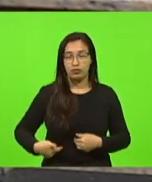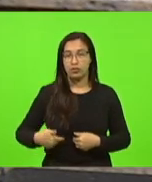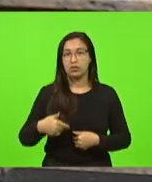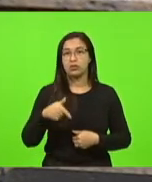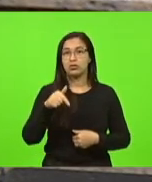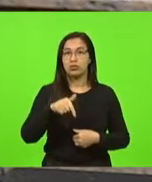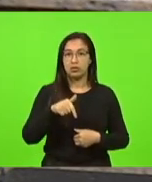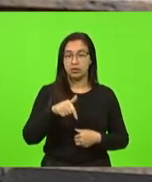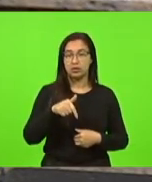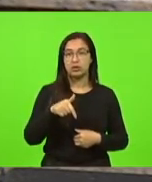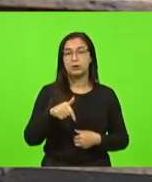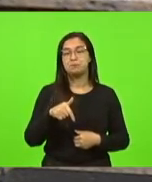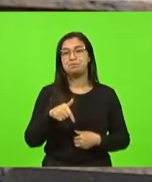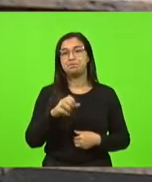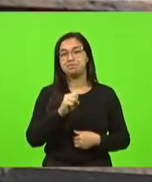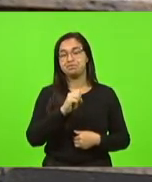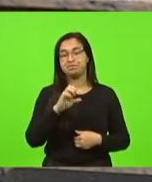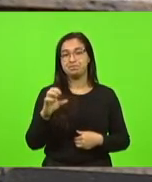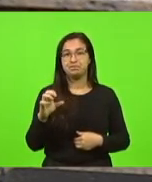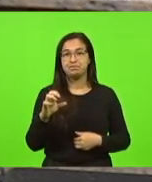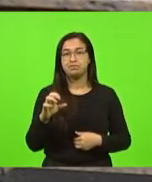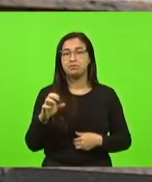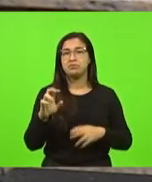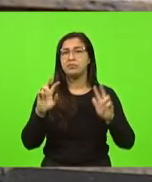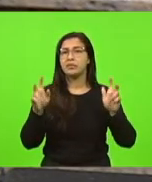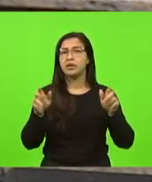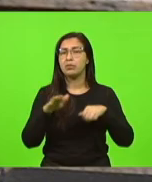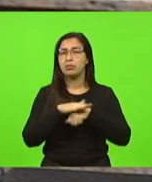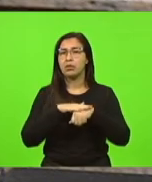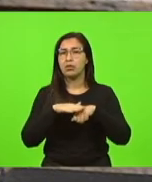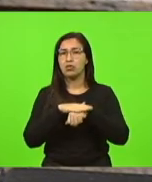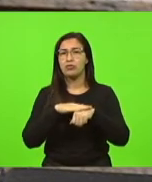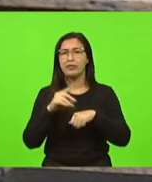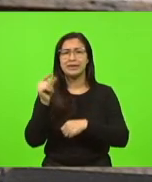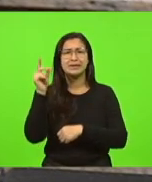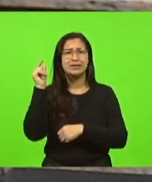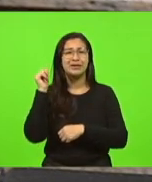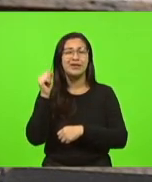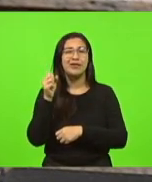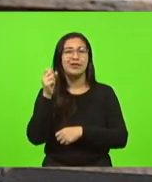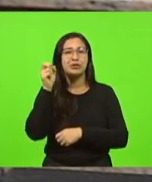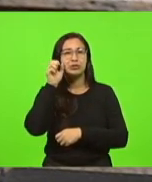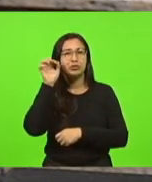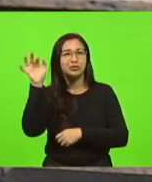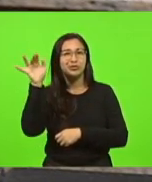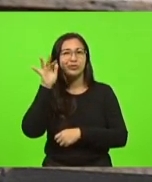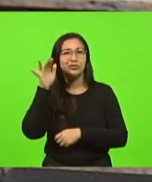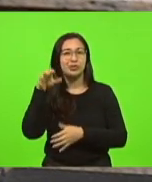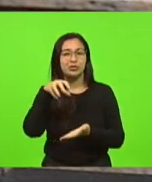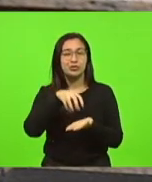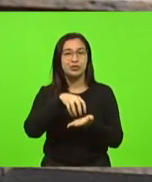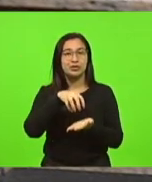senhor deputado, deputado Alba, daquele nosso antigo sonho, o Centro de Segurança de Blumenau.